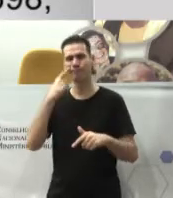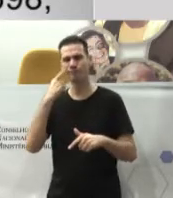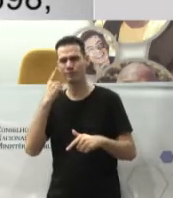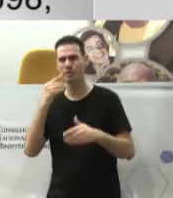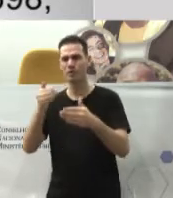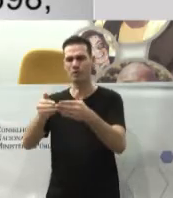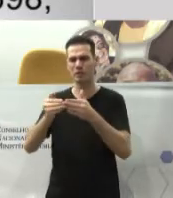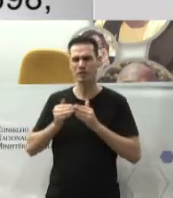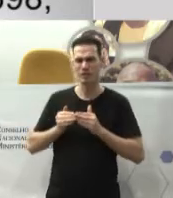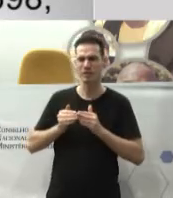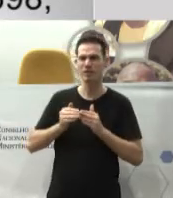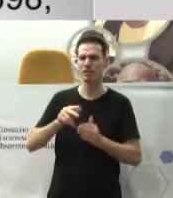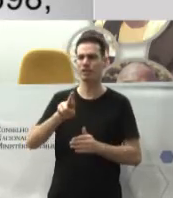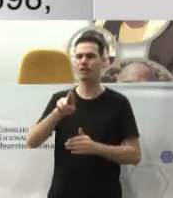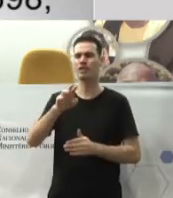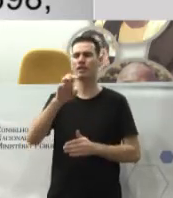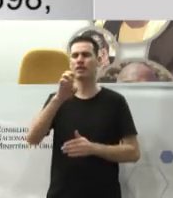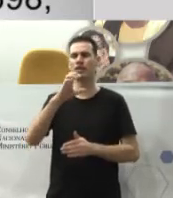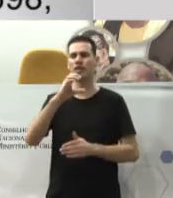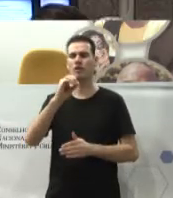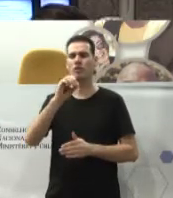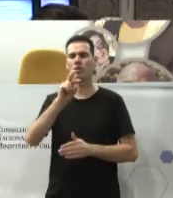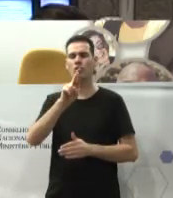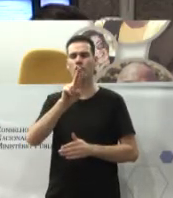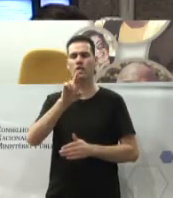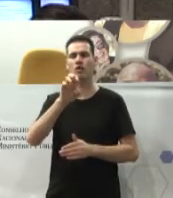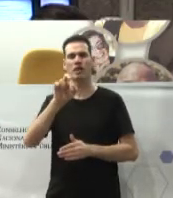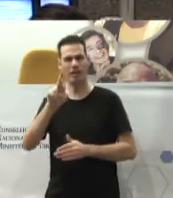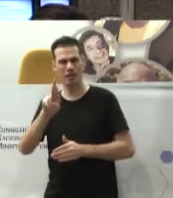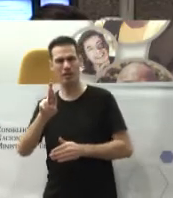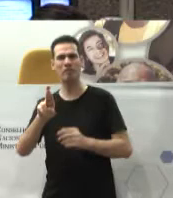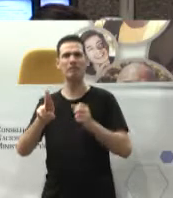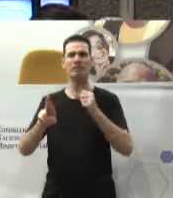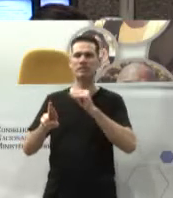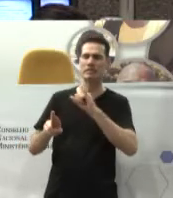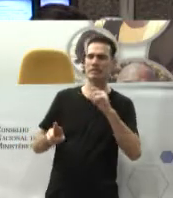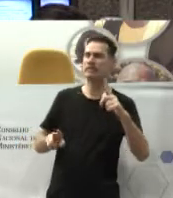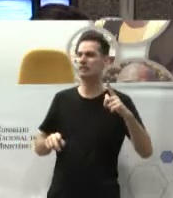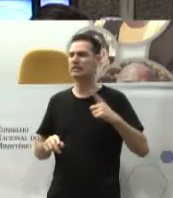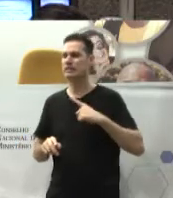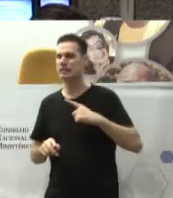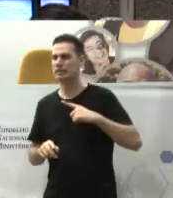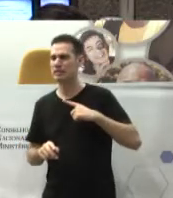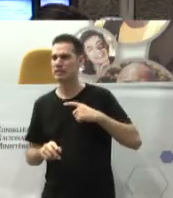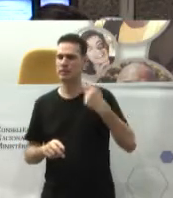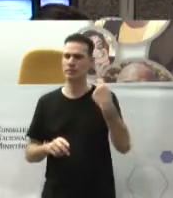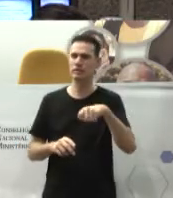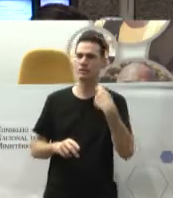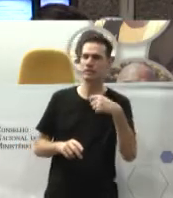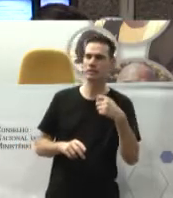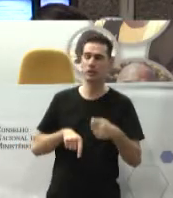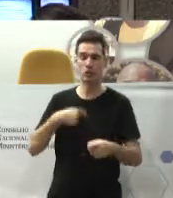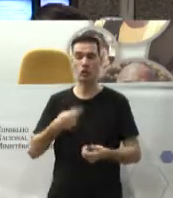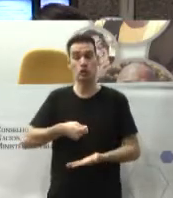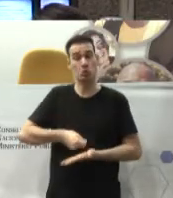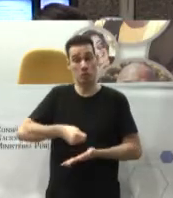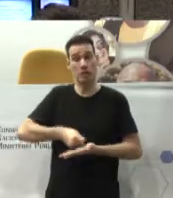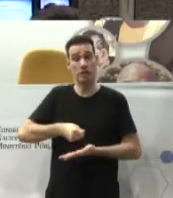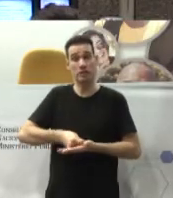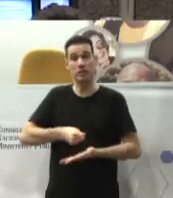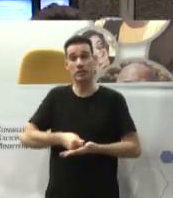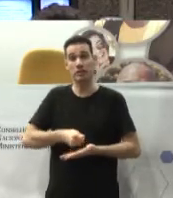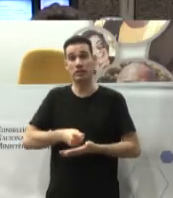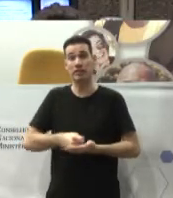e recorrer muitas vezes, se tinha devido a esse dever funcional e ao